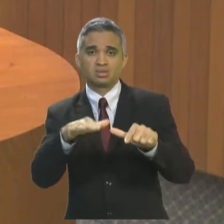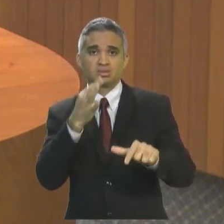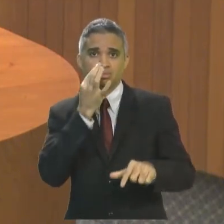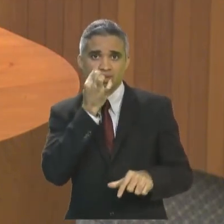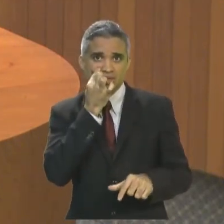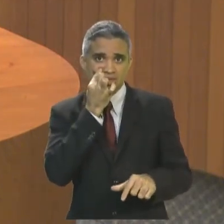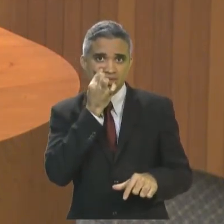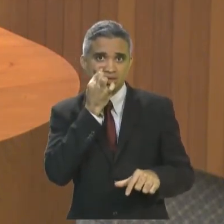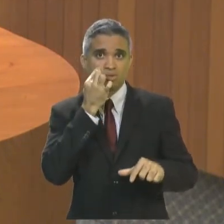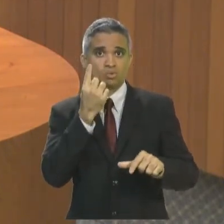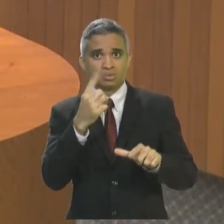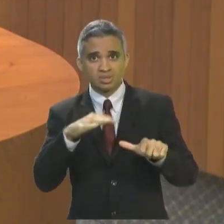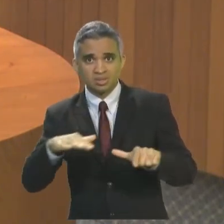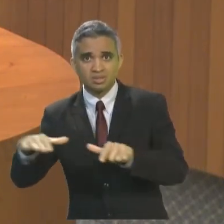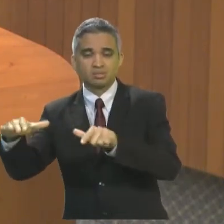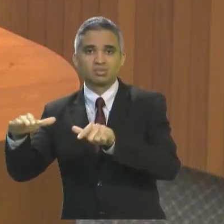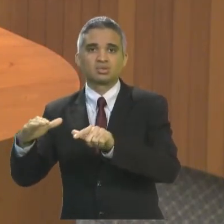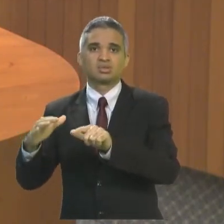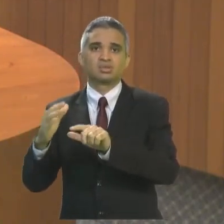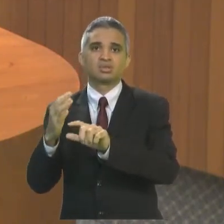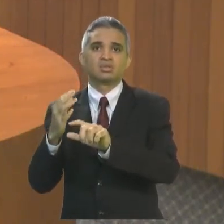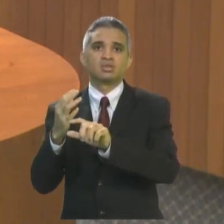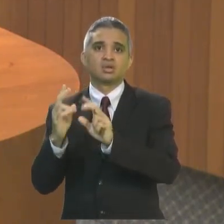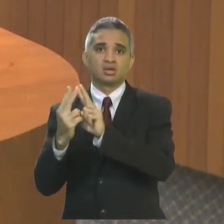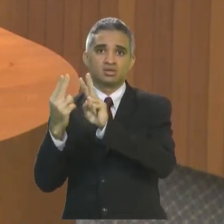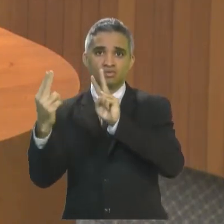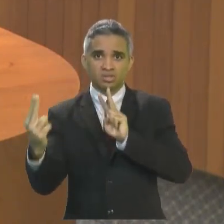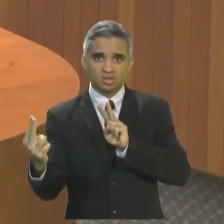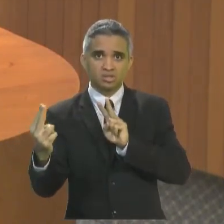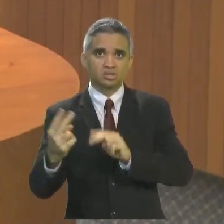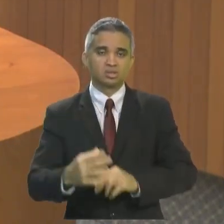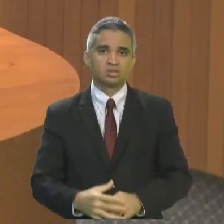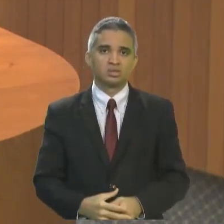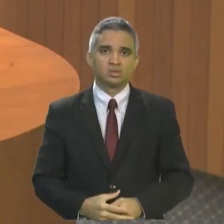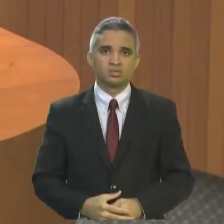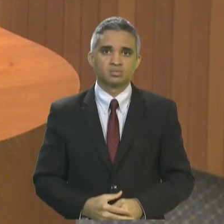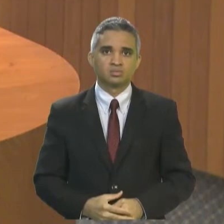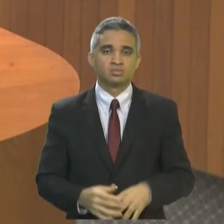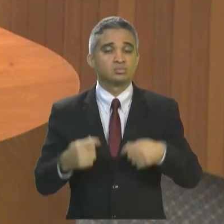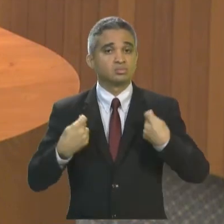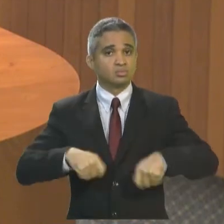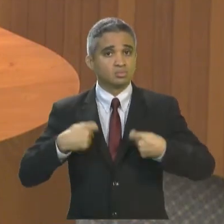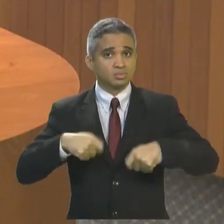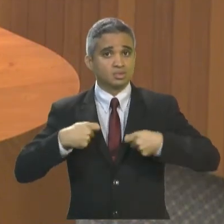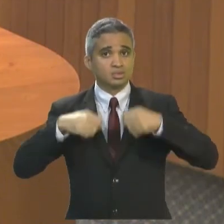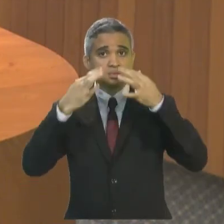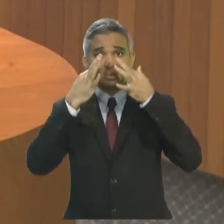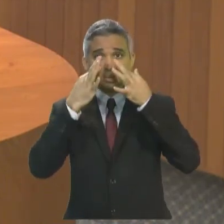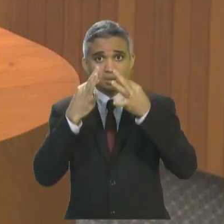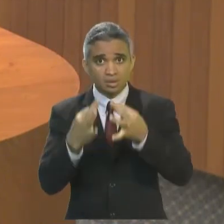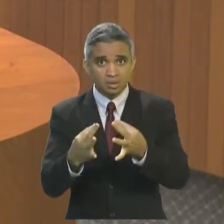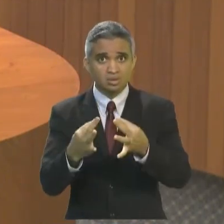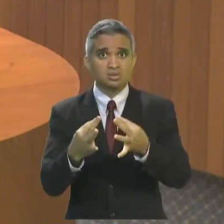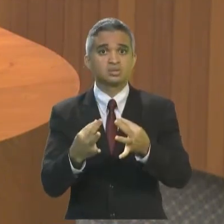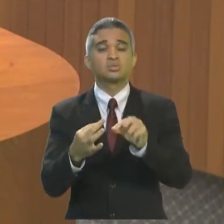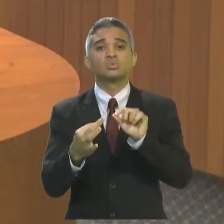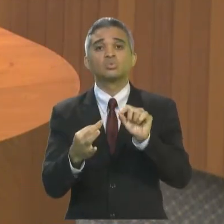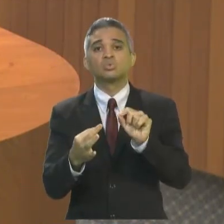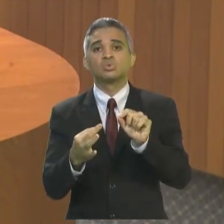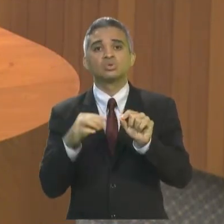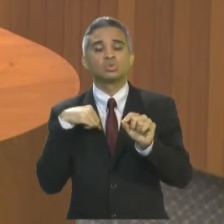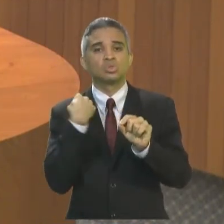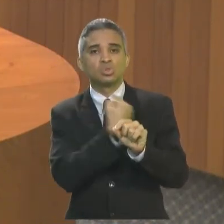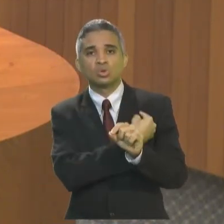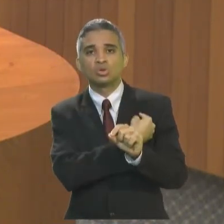suspende 100%, tem que dar atenção para a aula onde ela precisa ser dada, que é na aula de quem vai cuidar de nós